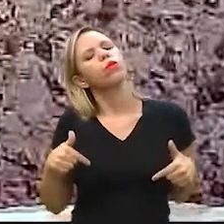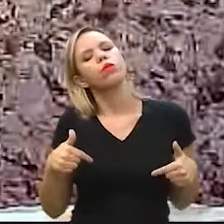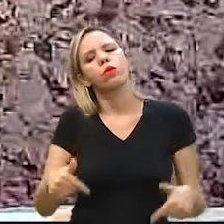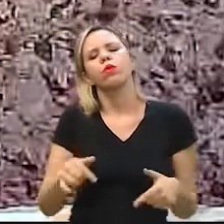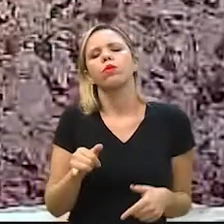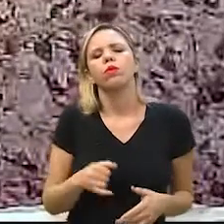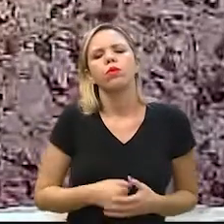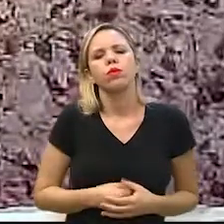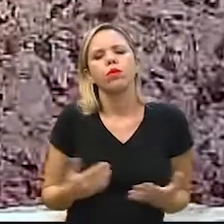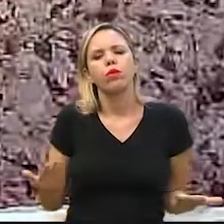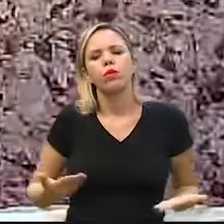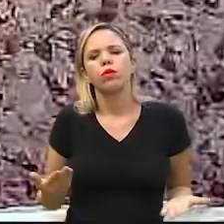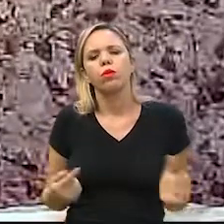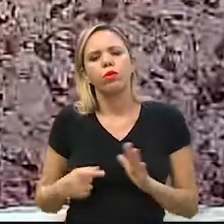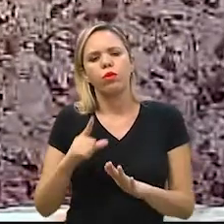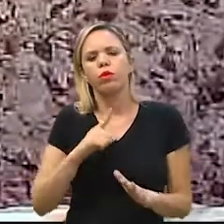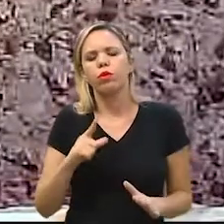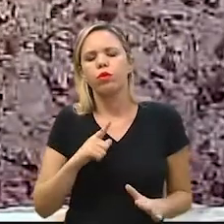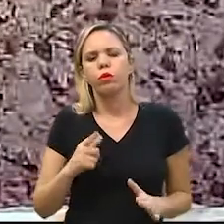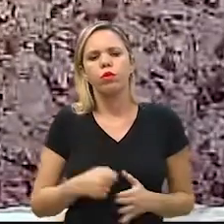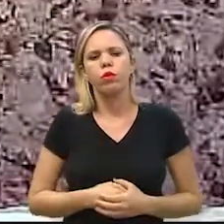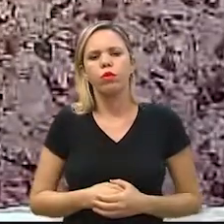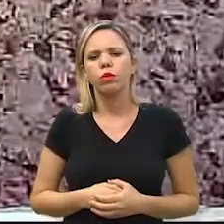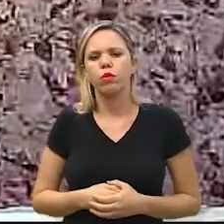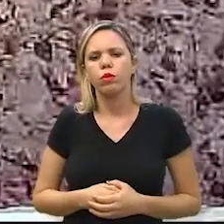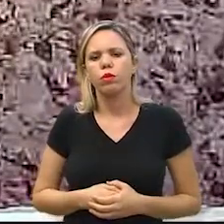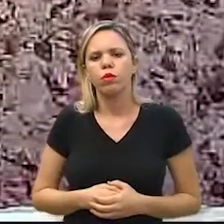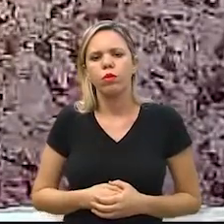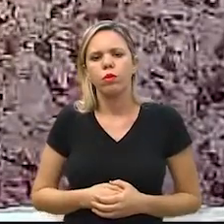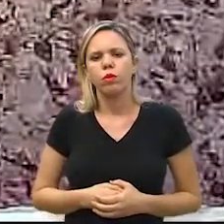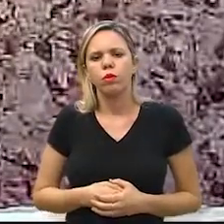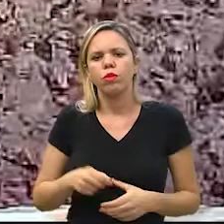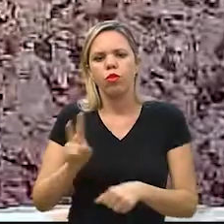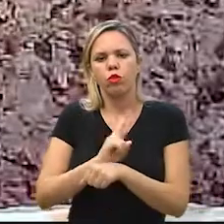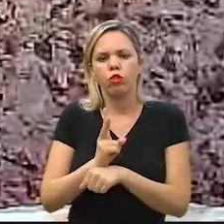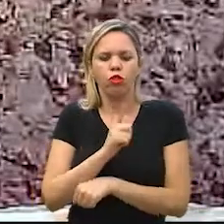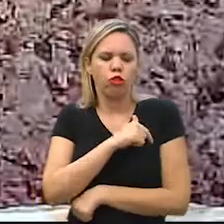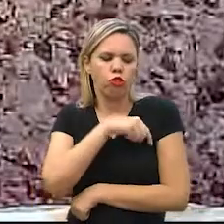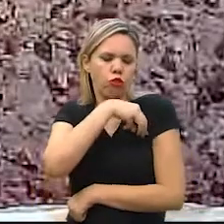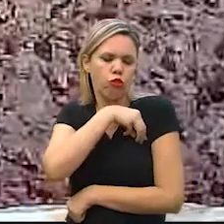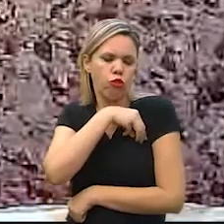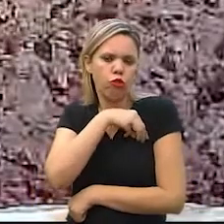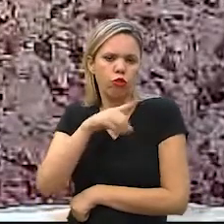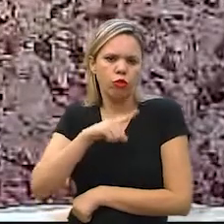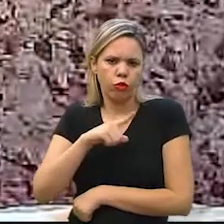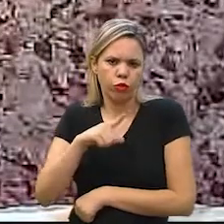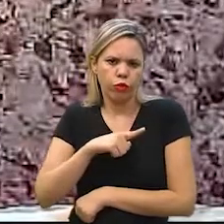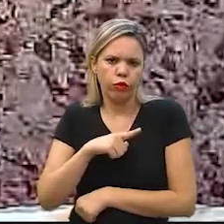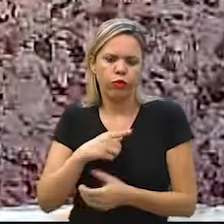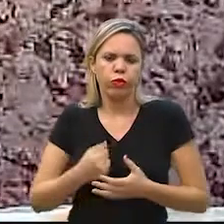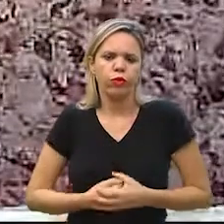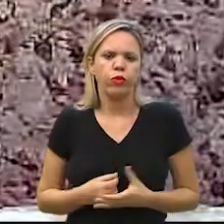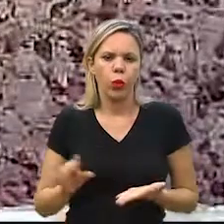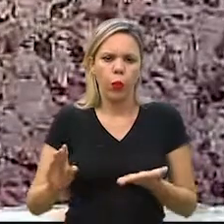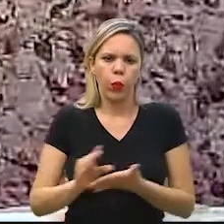atuação. E hoje nós temos a Guarda Municipal, inclusive com